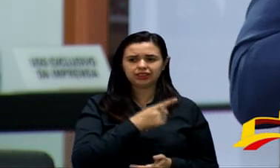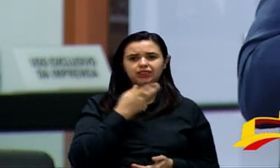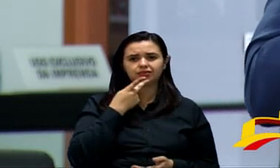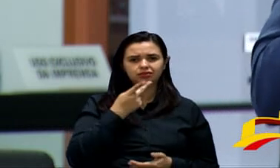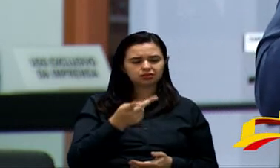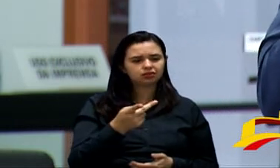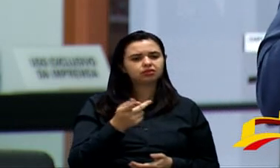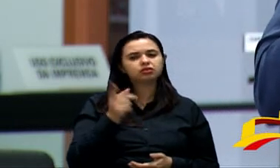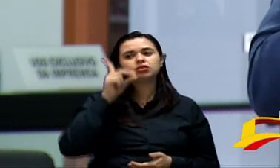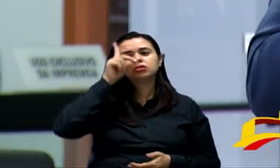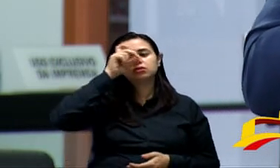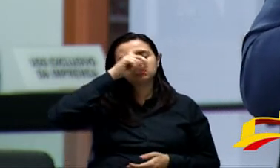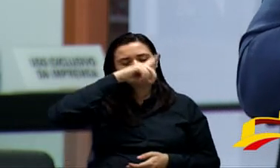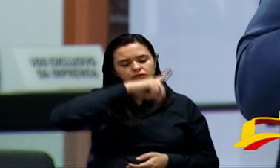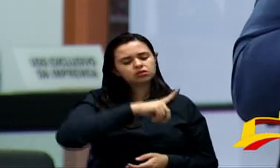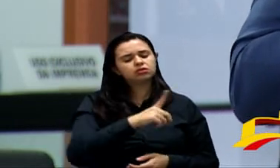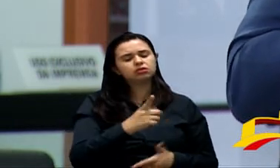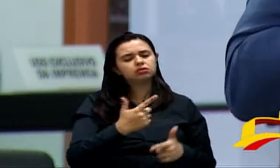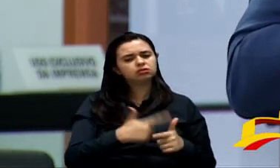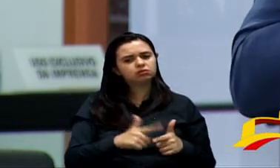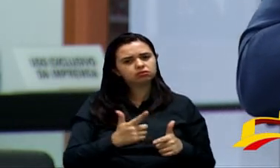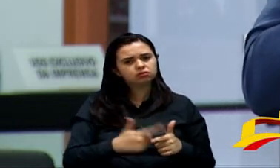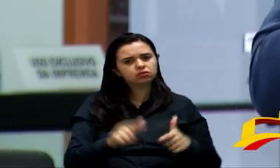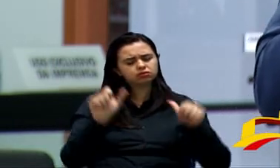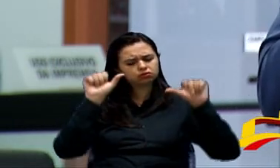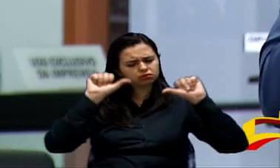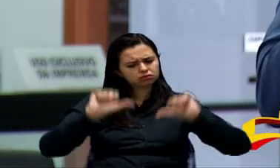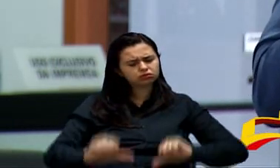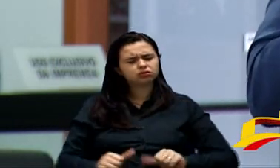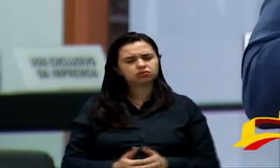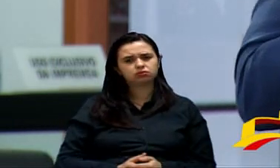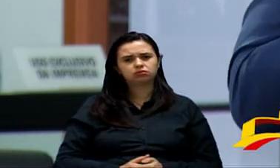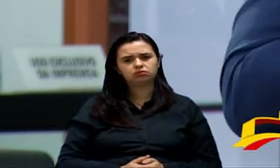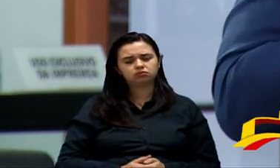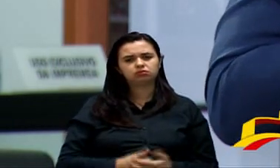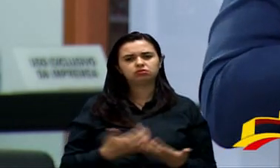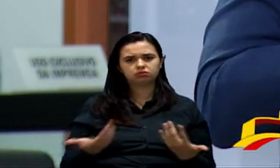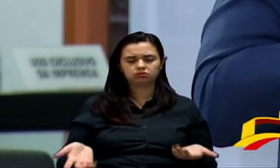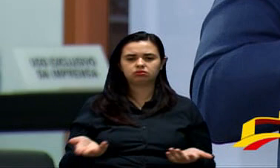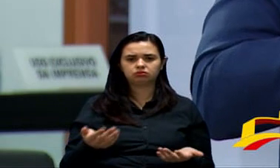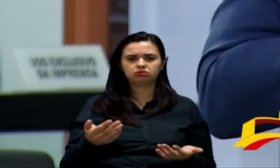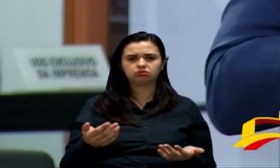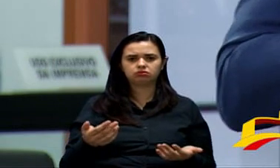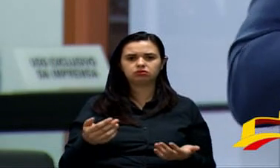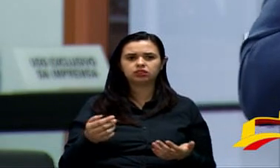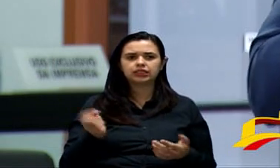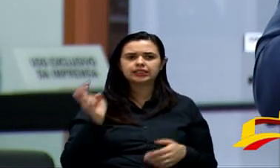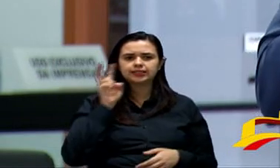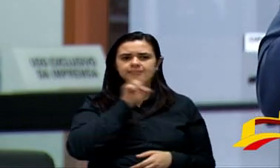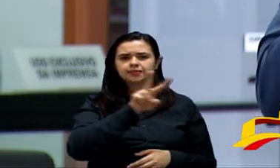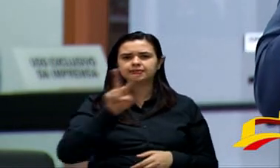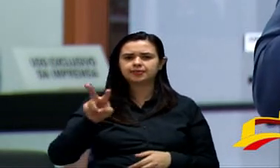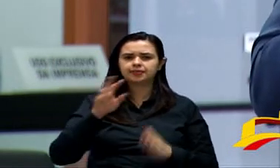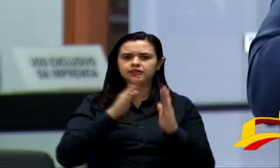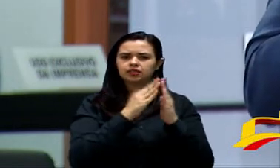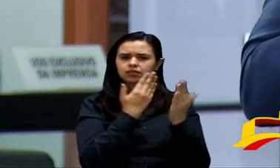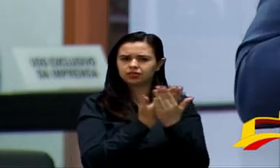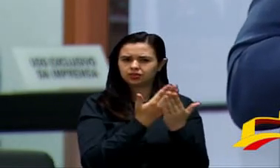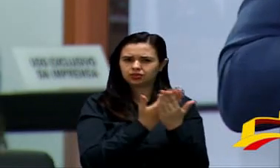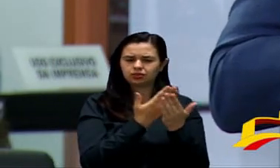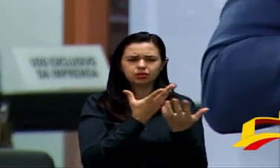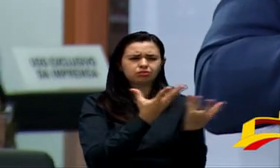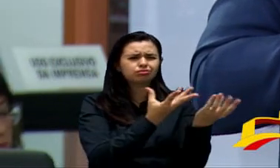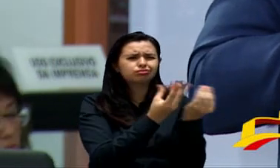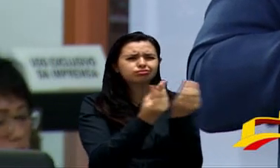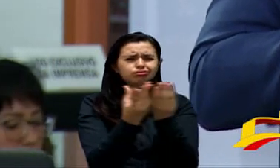Então, estando ali a Polícia Militar, a GCM, você passa nessas escolas na periferia, doutor Hélio Brasileiro, são muitos jovens fumando